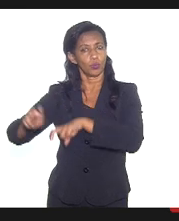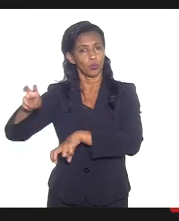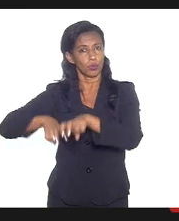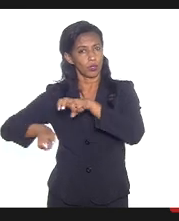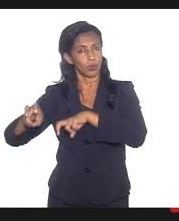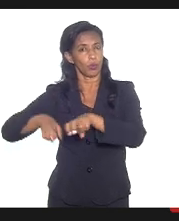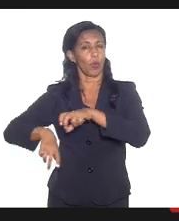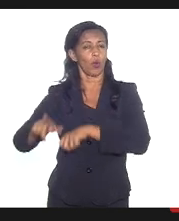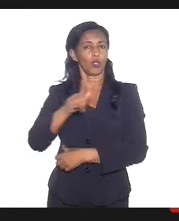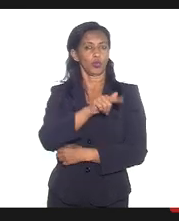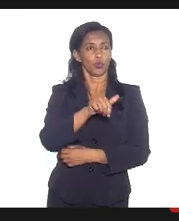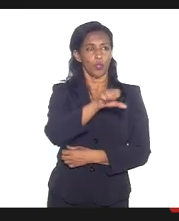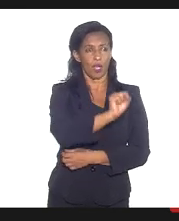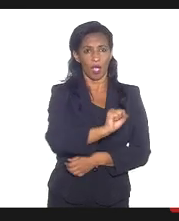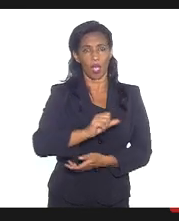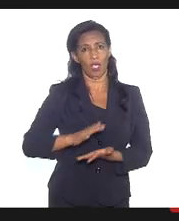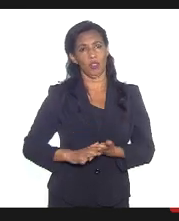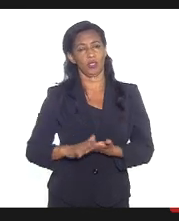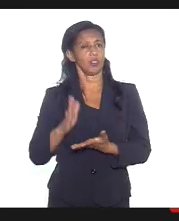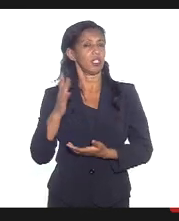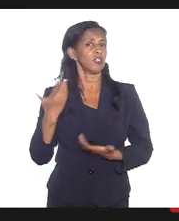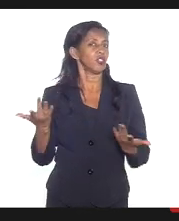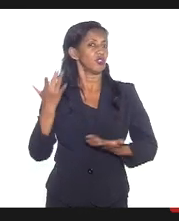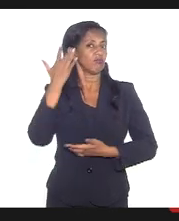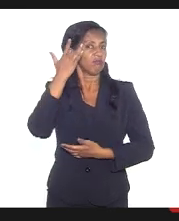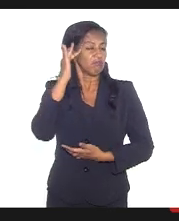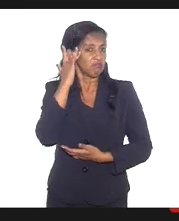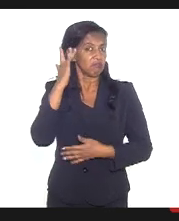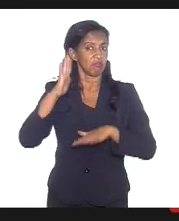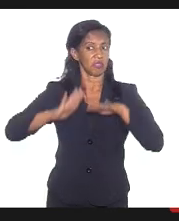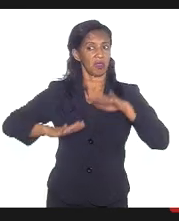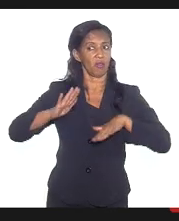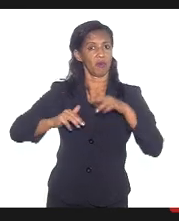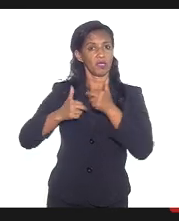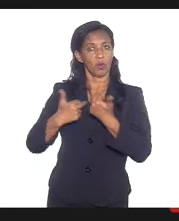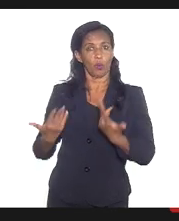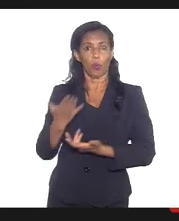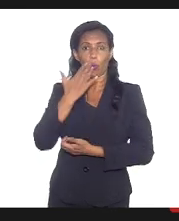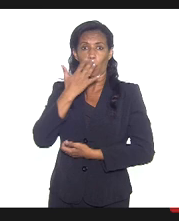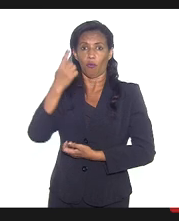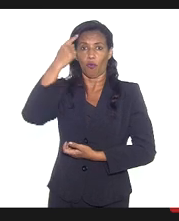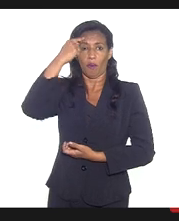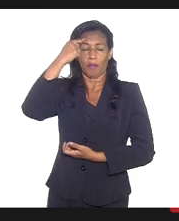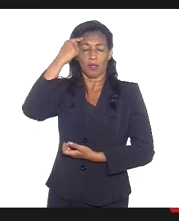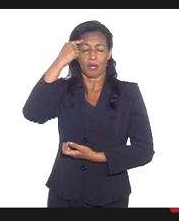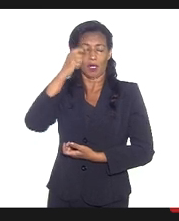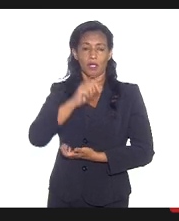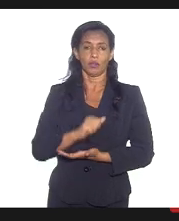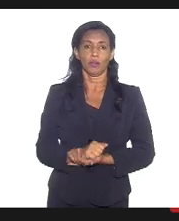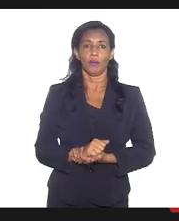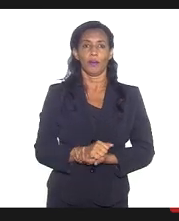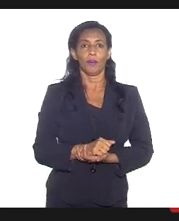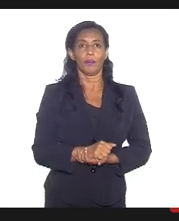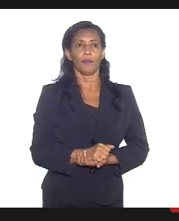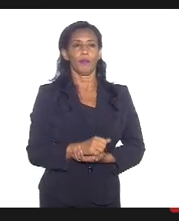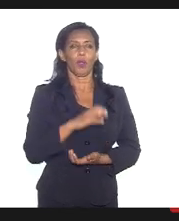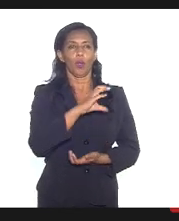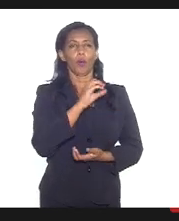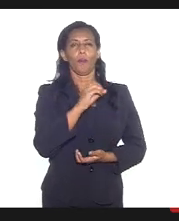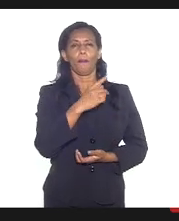do gás, enfim, a gente acha que talvez alguma coisa do tipo como foi pensada para o Repetro, né, uma